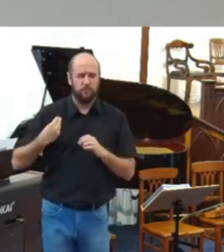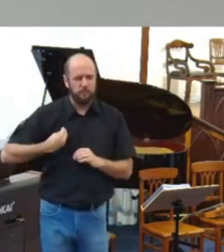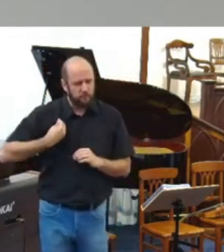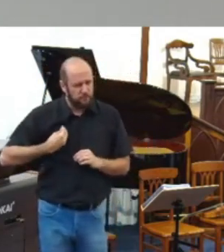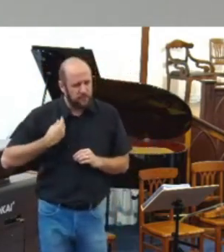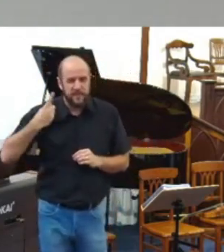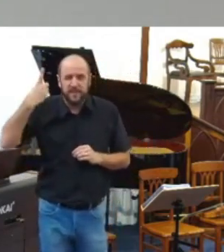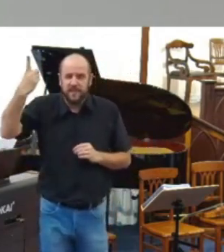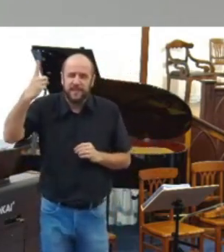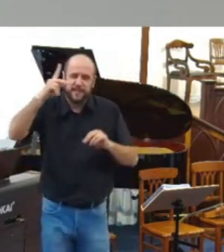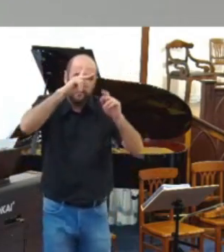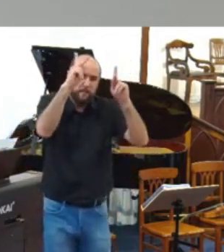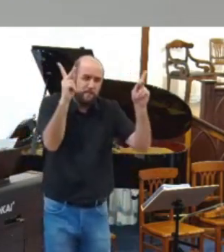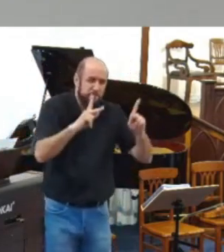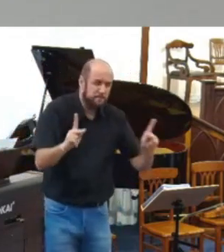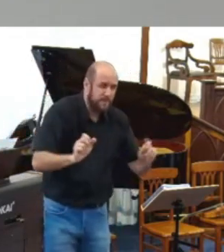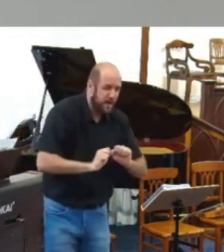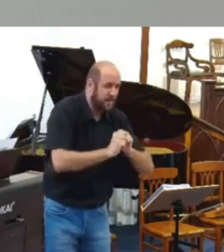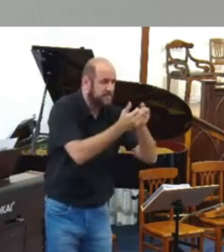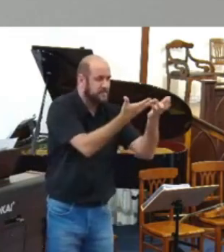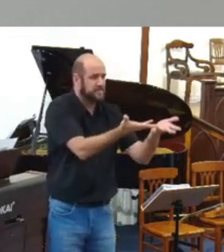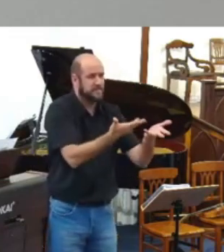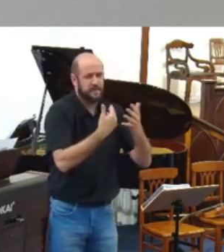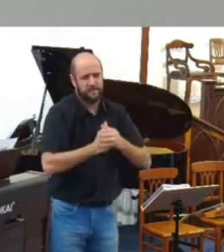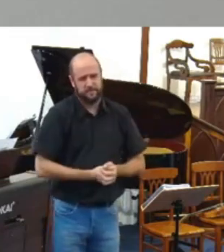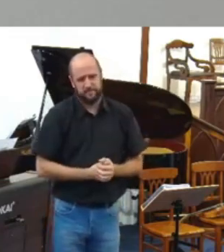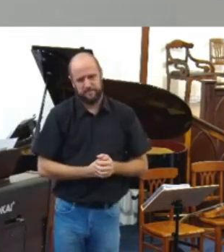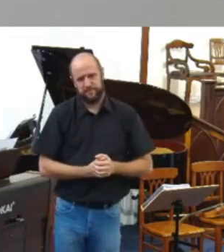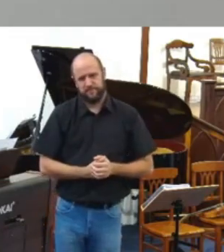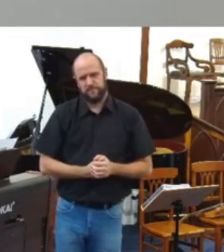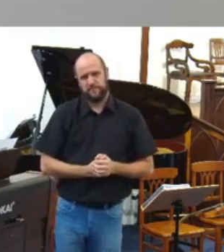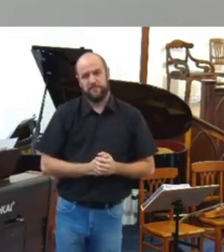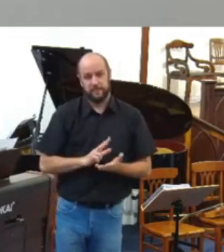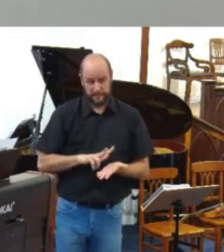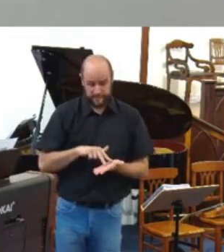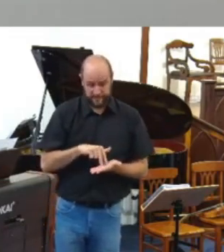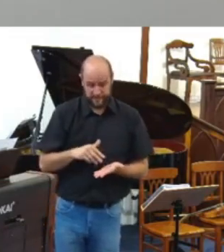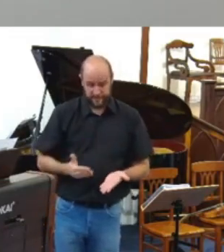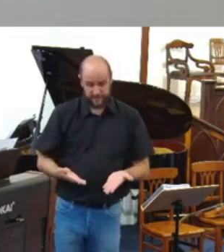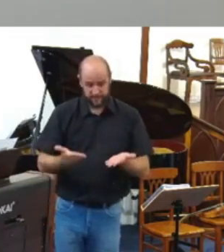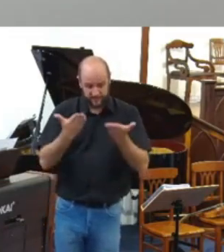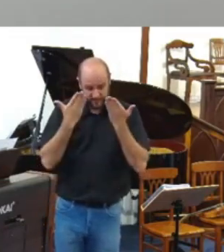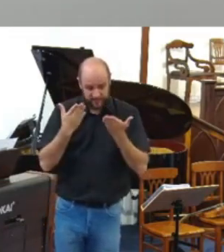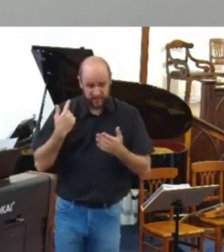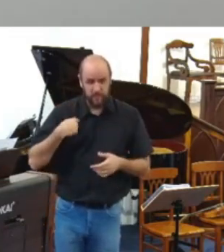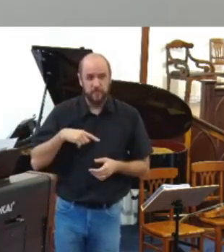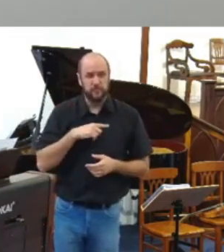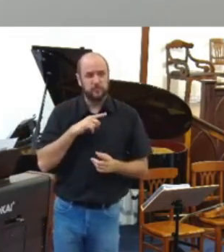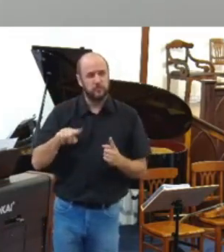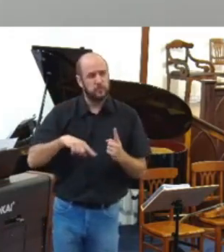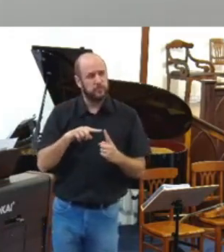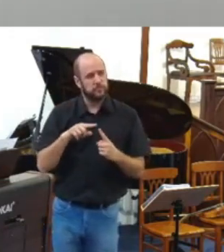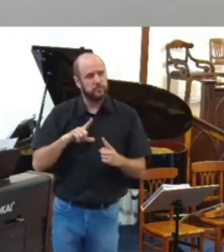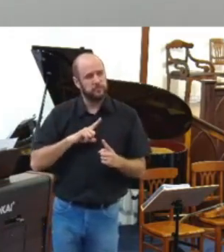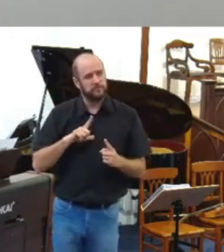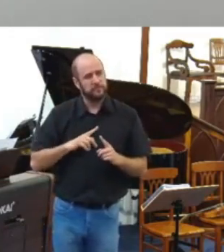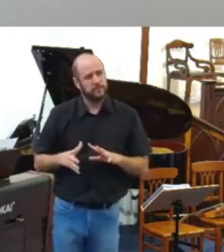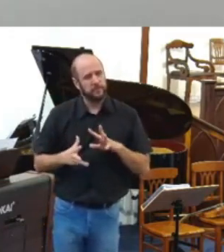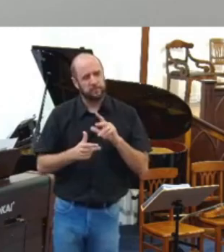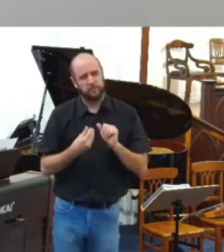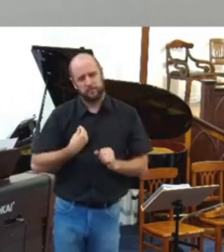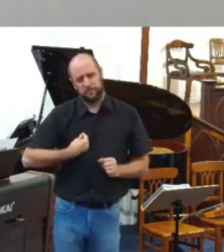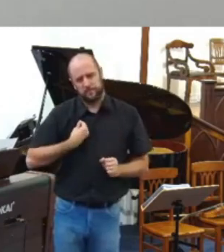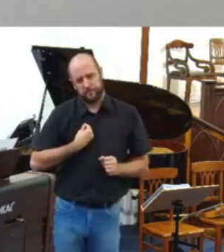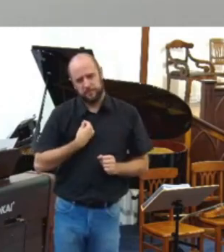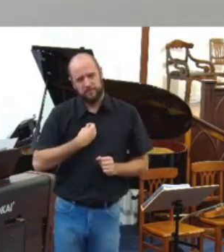vida, é que nós temos paz com Deus. A partir da sua ressurreição, é que nós temos um propósito para viver no mundo, crianças.